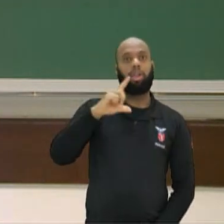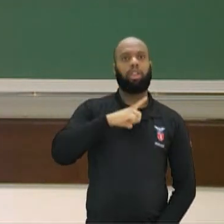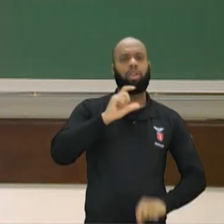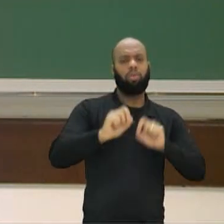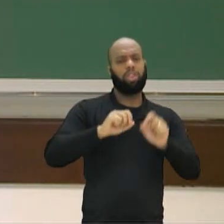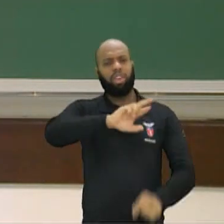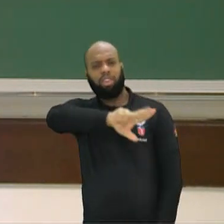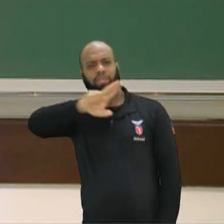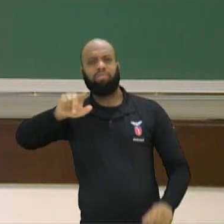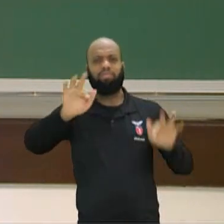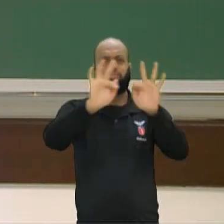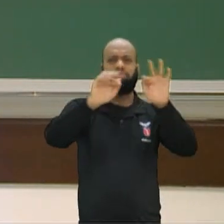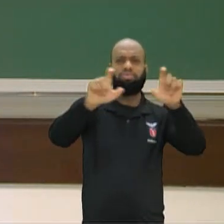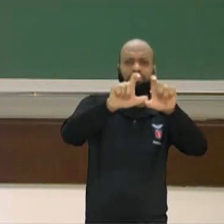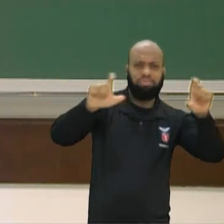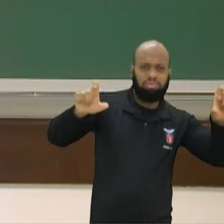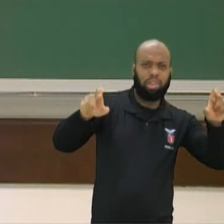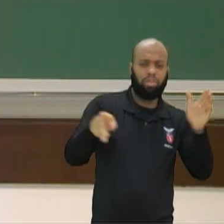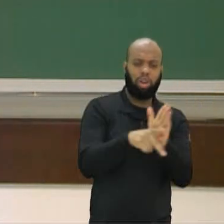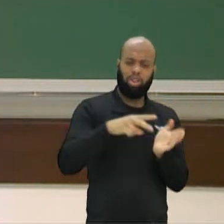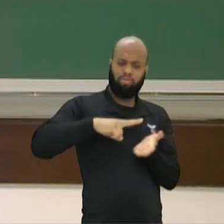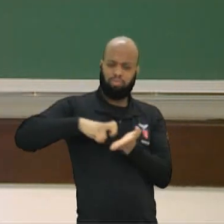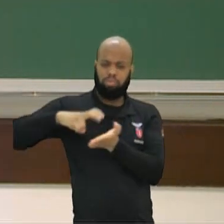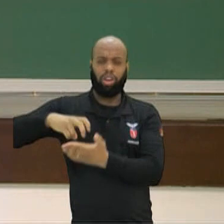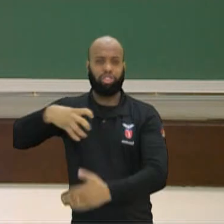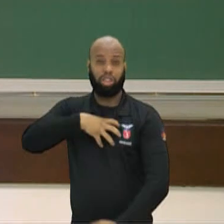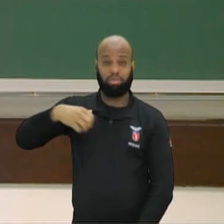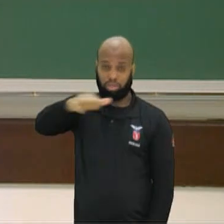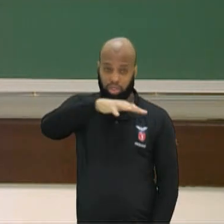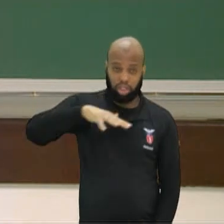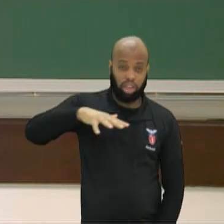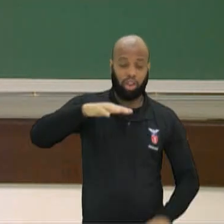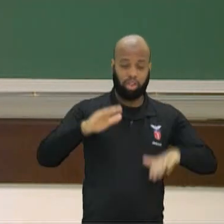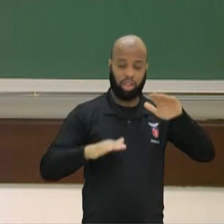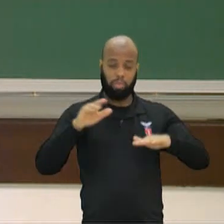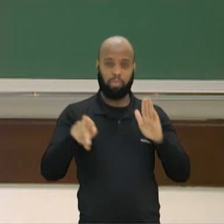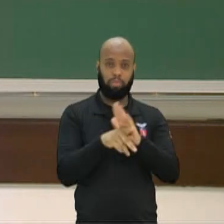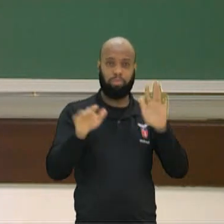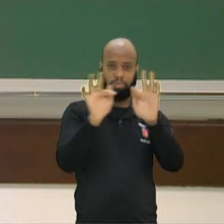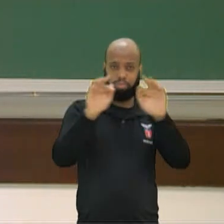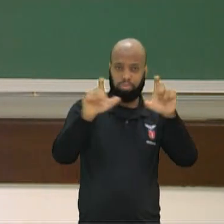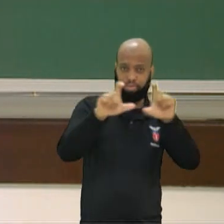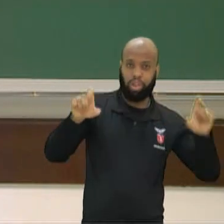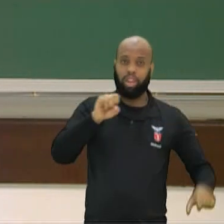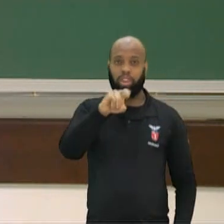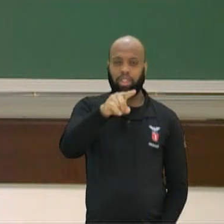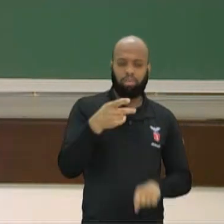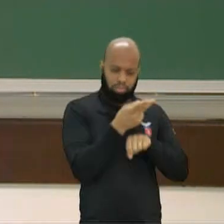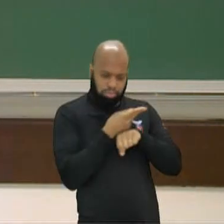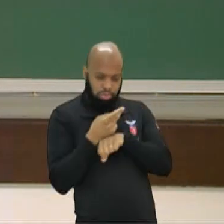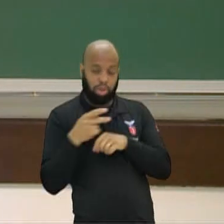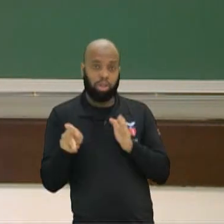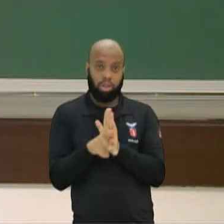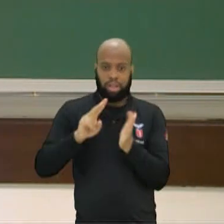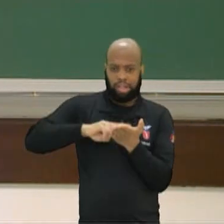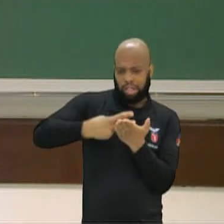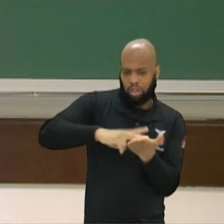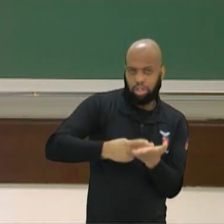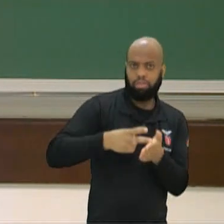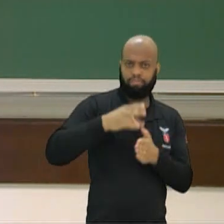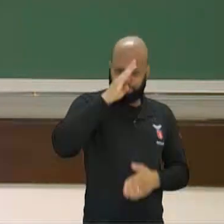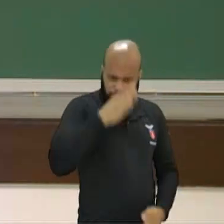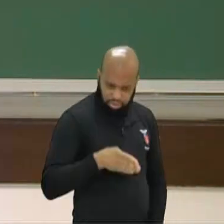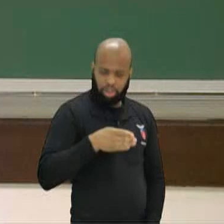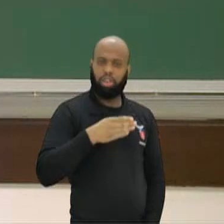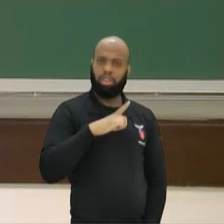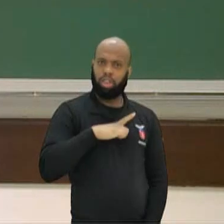dessas expressões, vocabulários de modo geral, dependendo do tipo de expressão de vocabulário, se você buscar uma tradução literal, ou